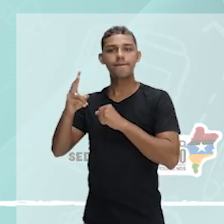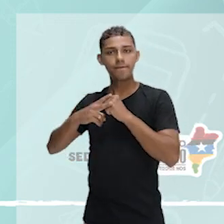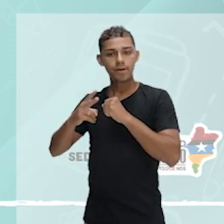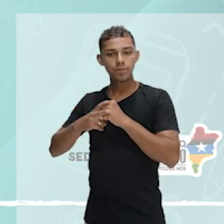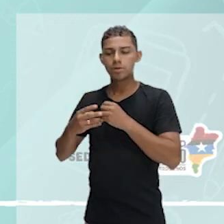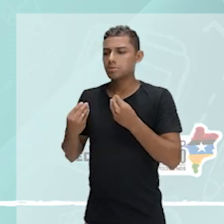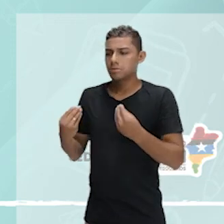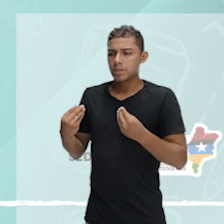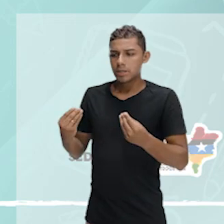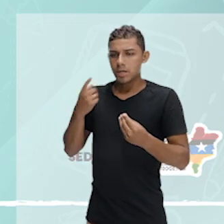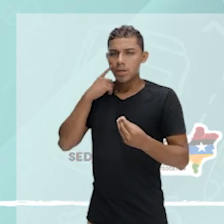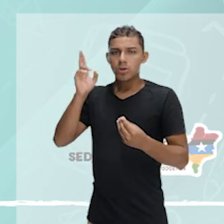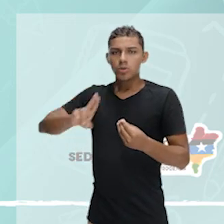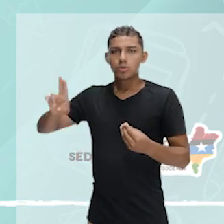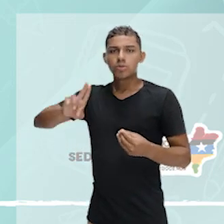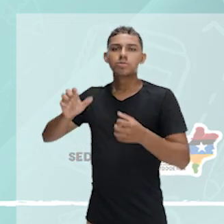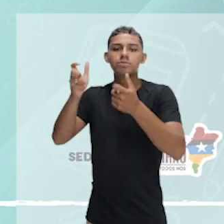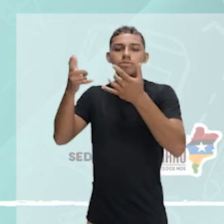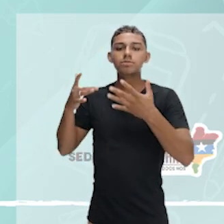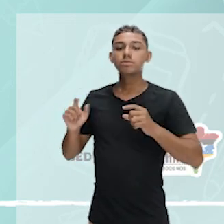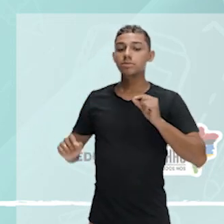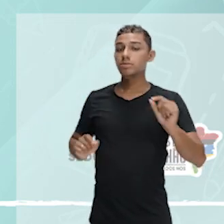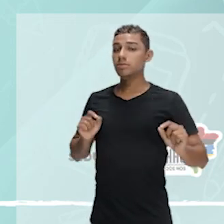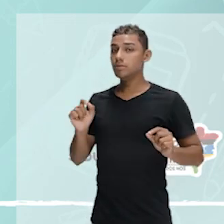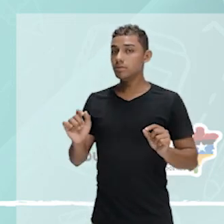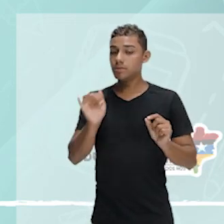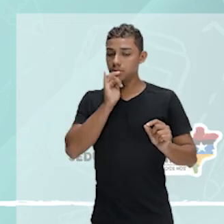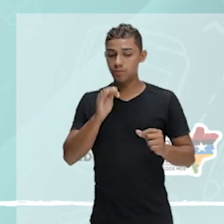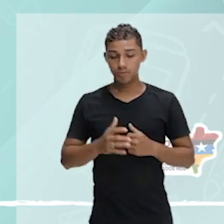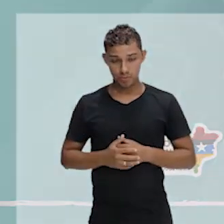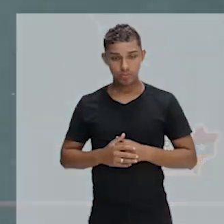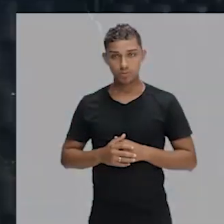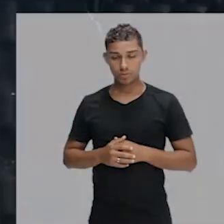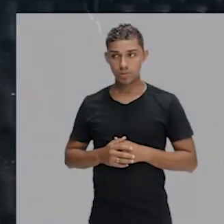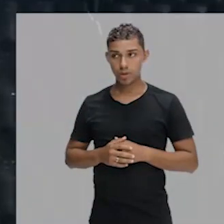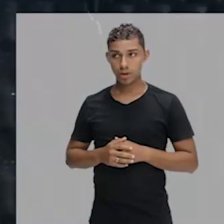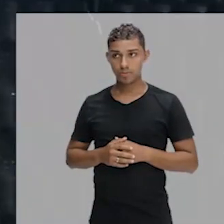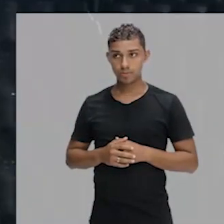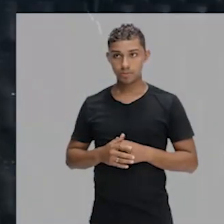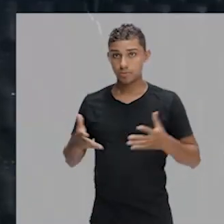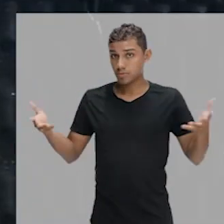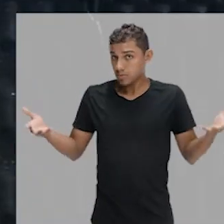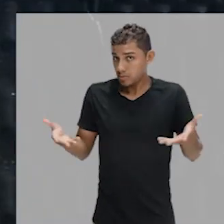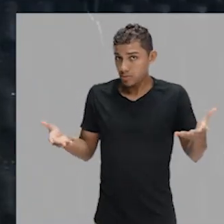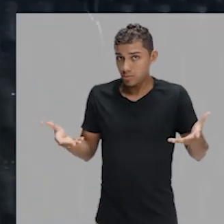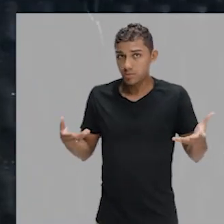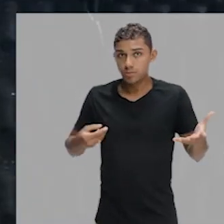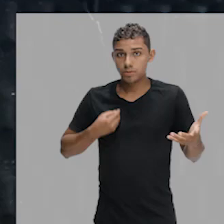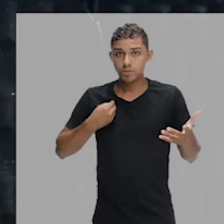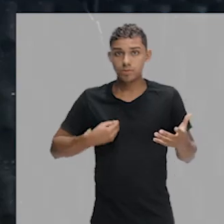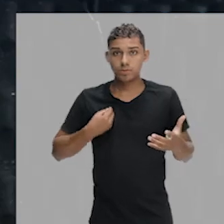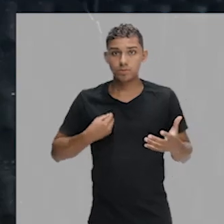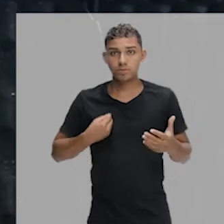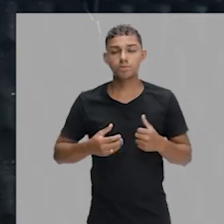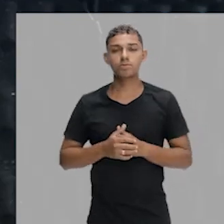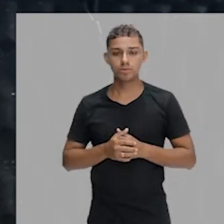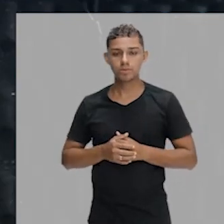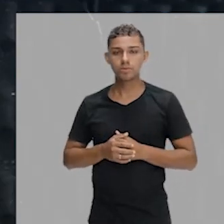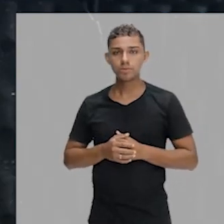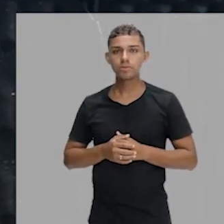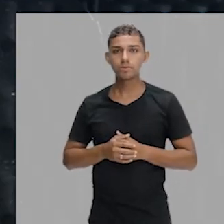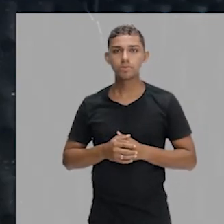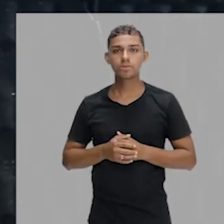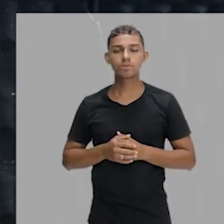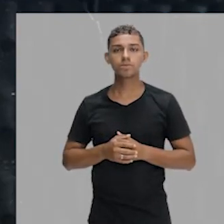que ele é usado? O que ele expressa? Ele expressa present actions, ações atuais, ações do presente, por isso que ele tem